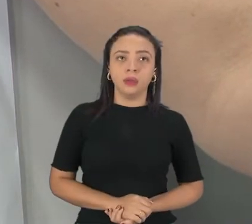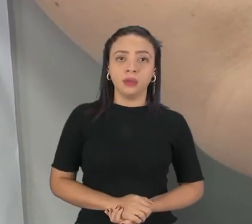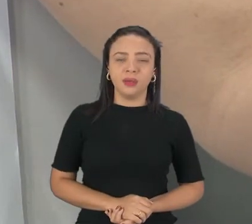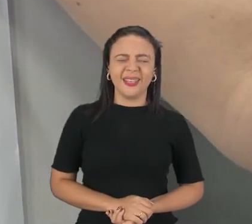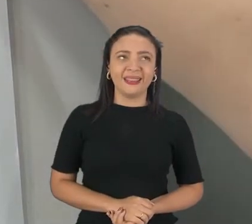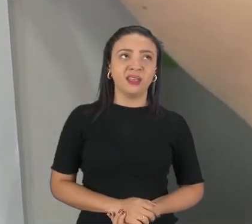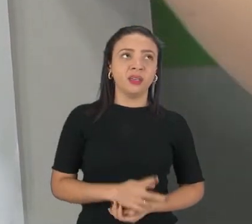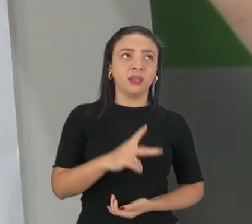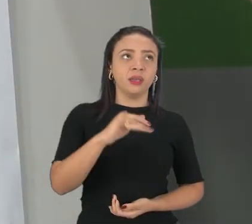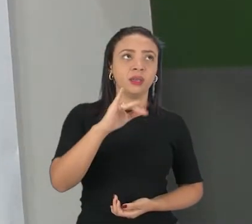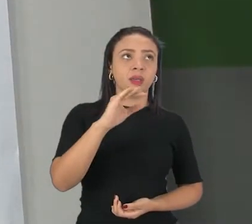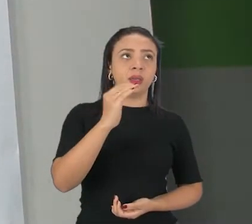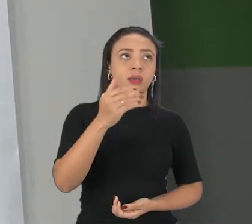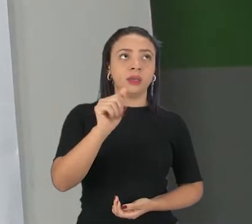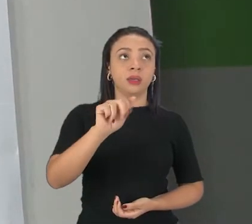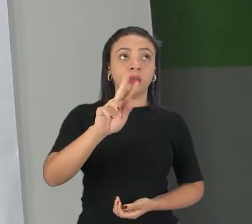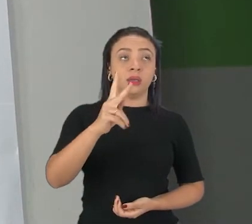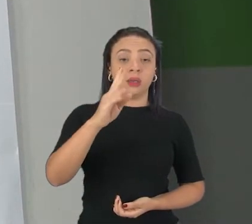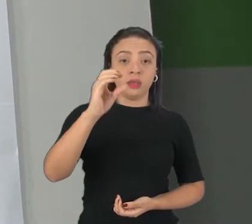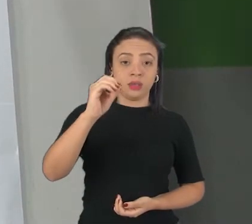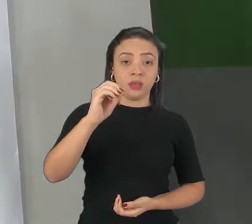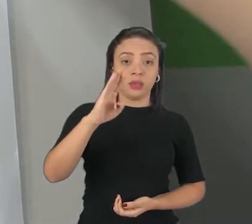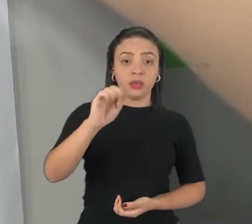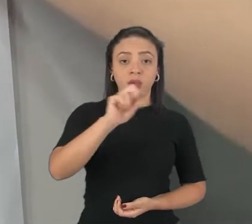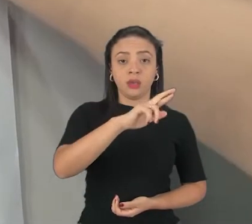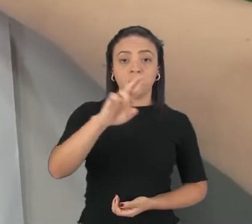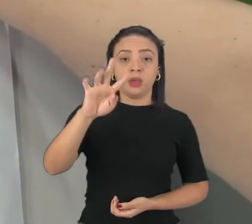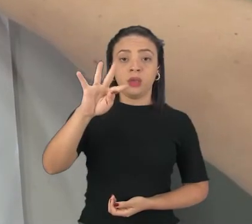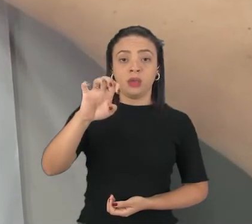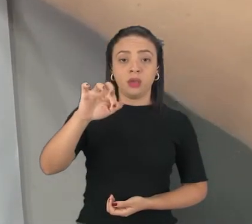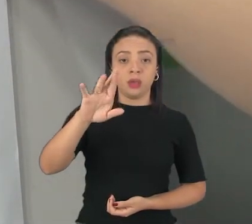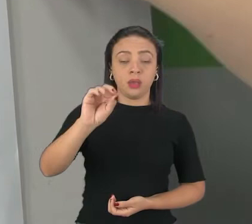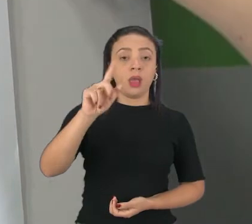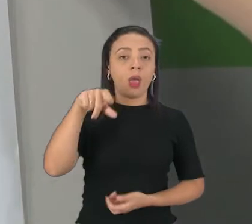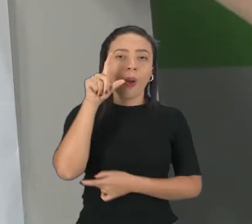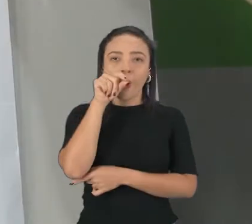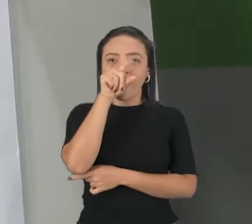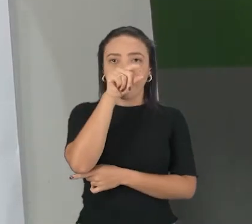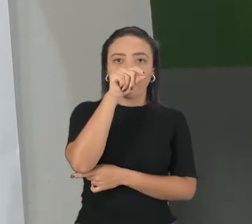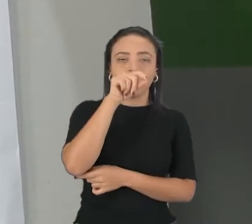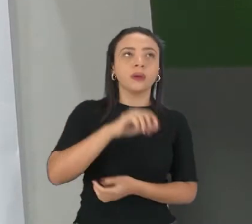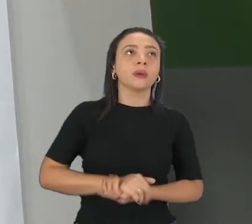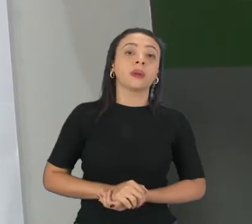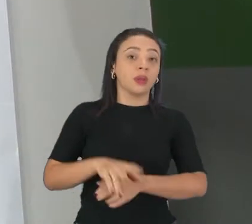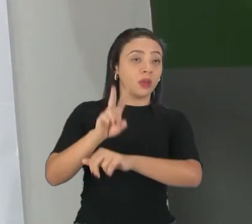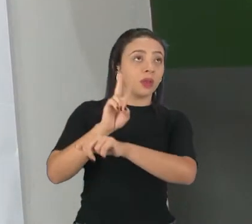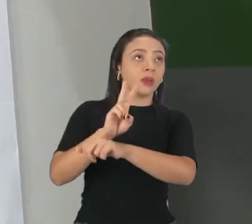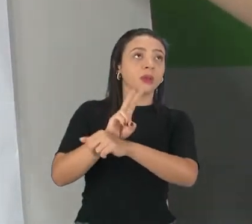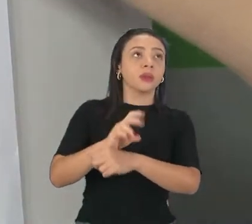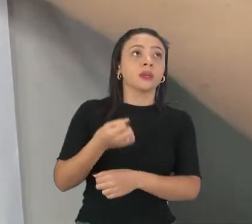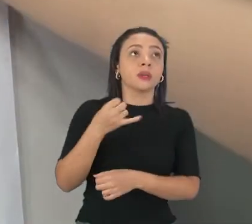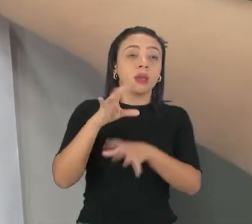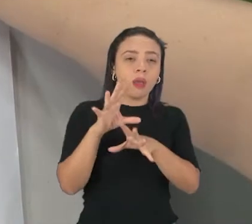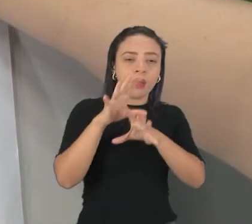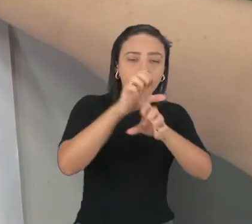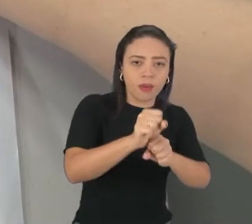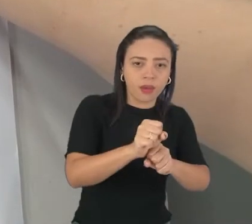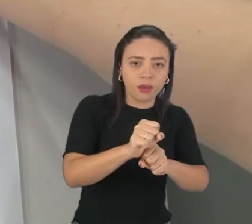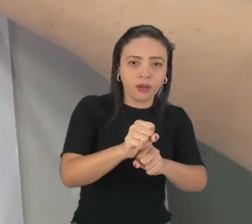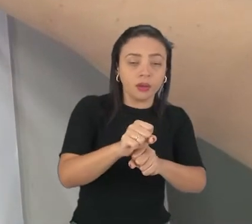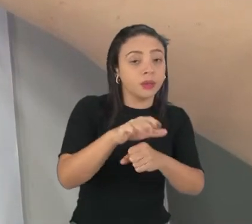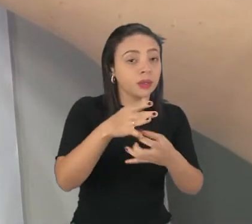Piçanhos, barreteiros, um passarinho prevenido. Quando captura uma presa, esse